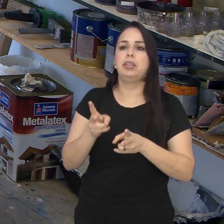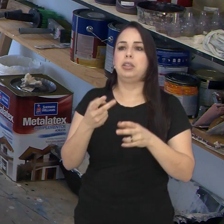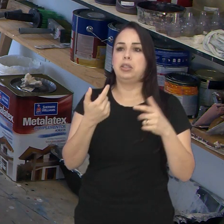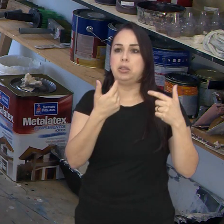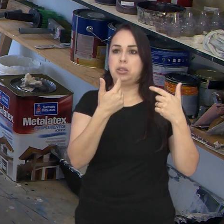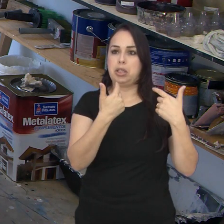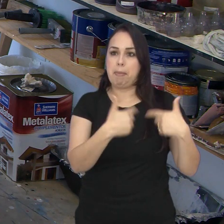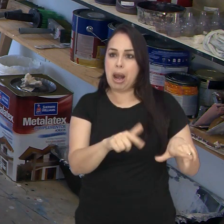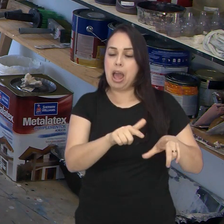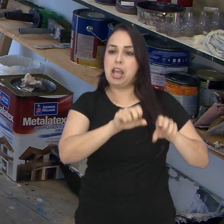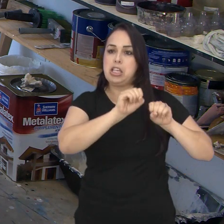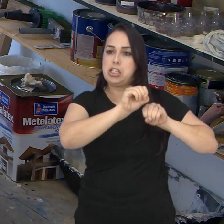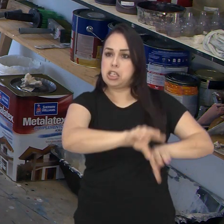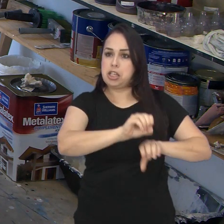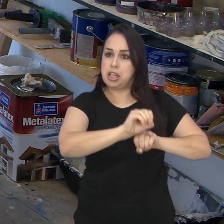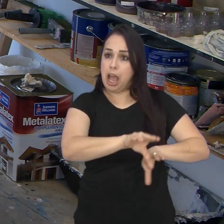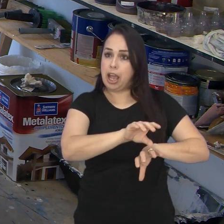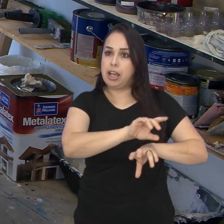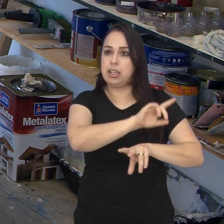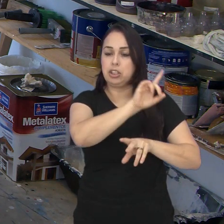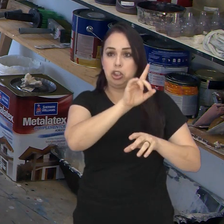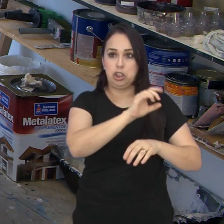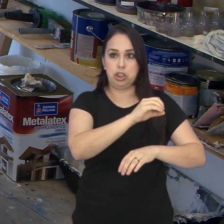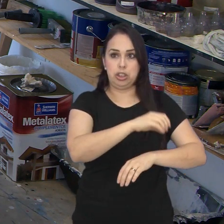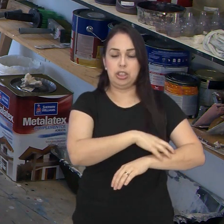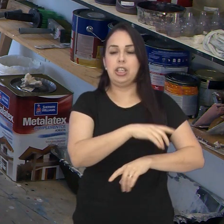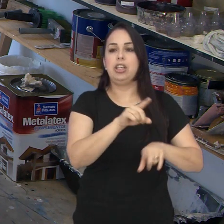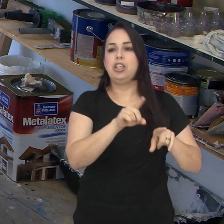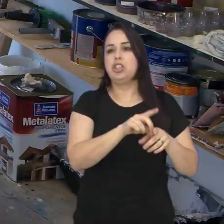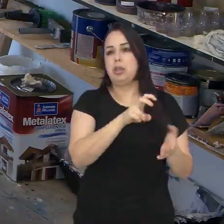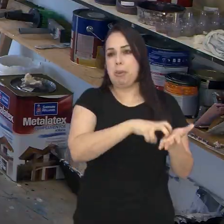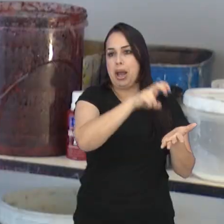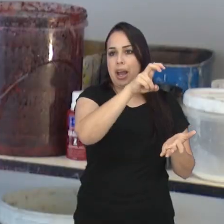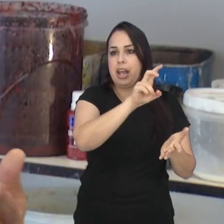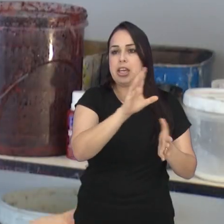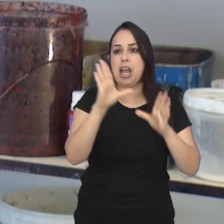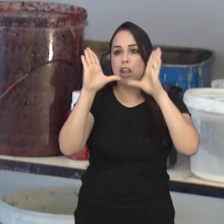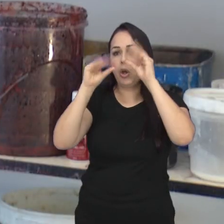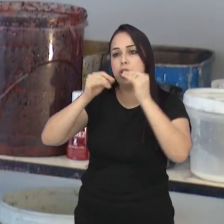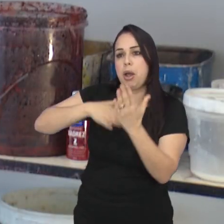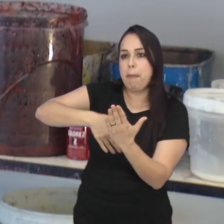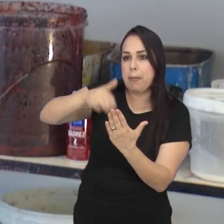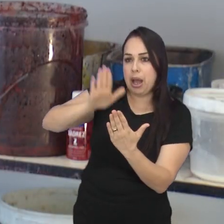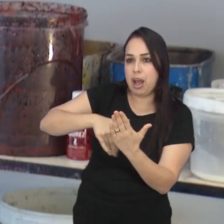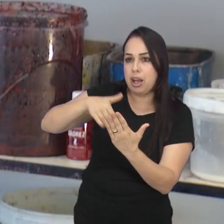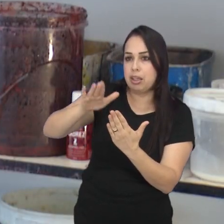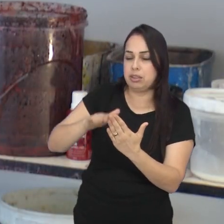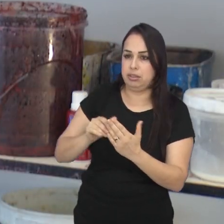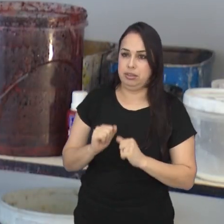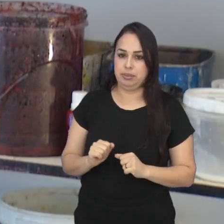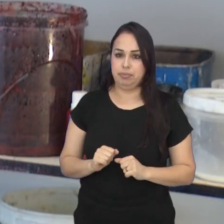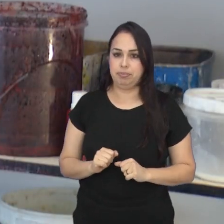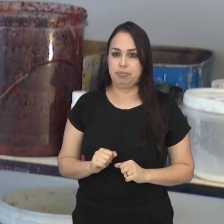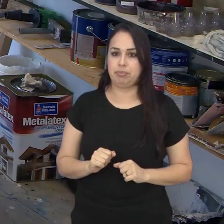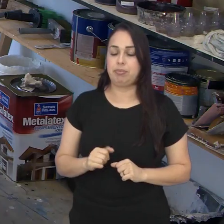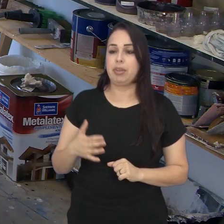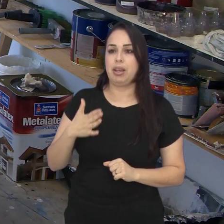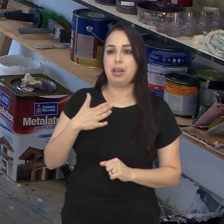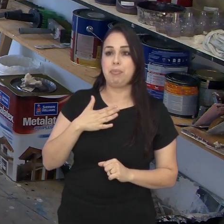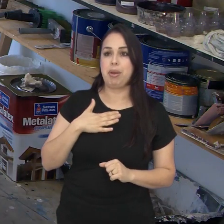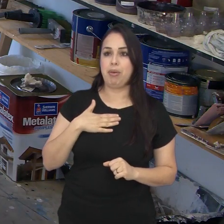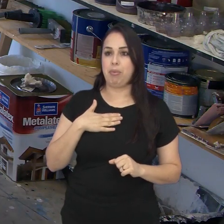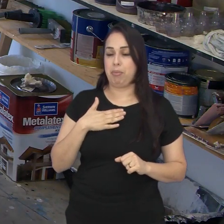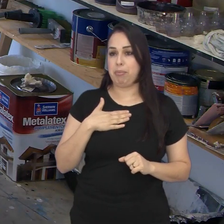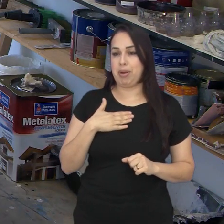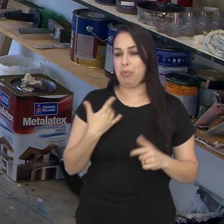sempre trabalhei com aula, durante o dia, eu pintava à noite. Eu tenho essa facilidade de transportar o meu trabalho, porque